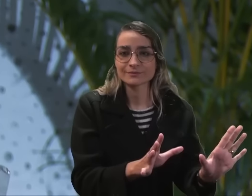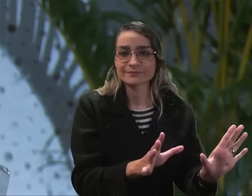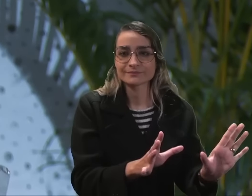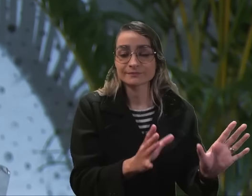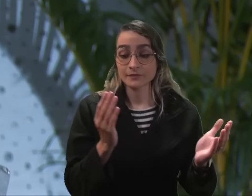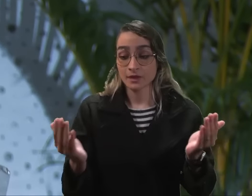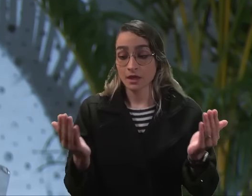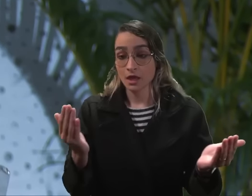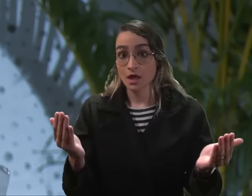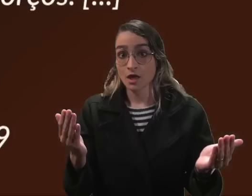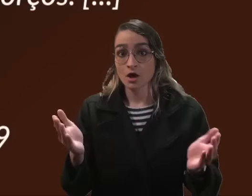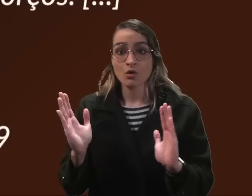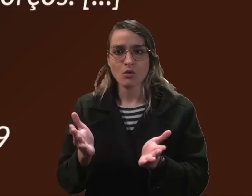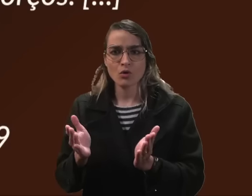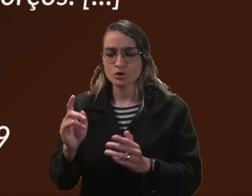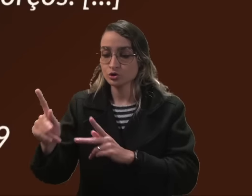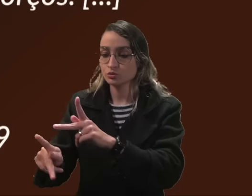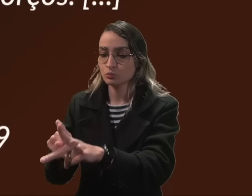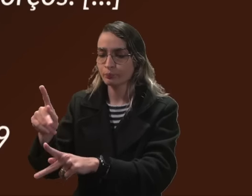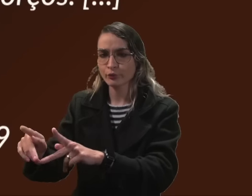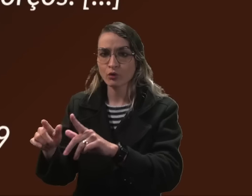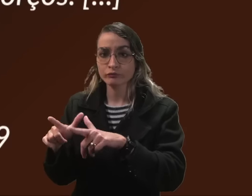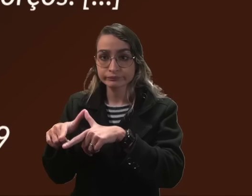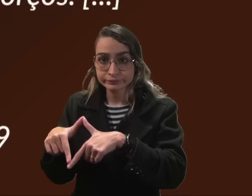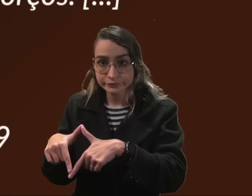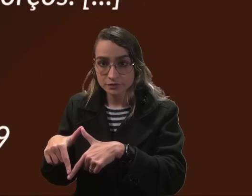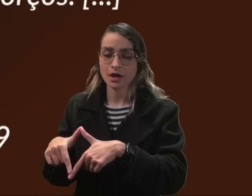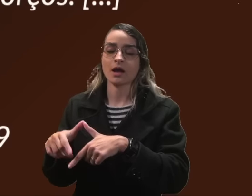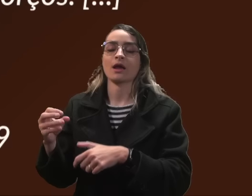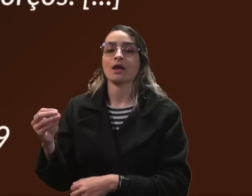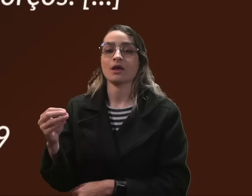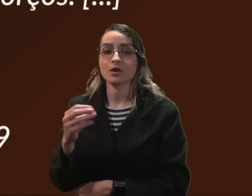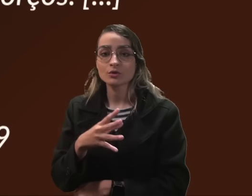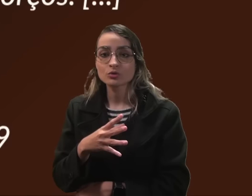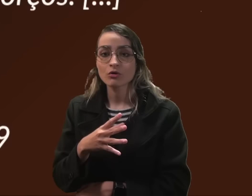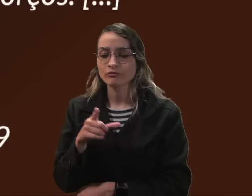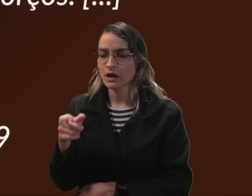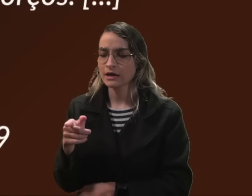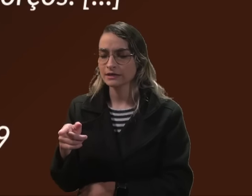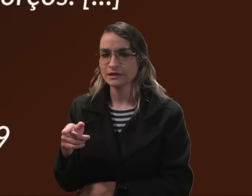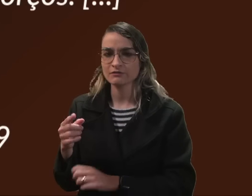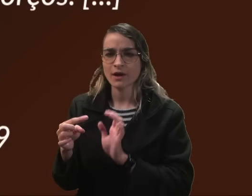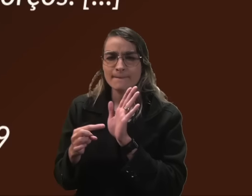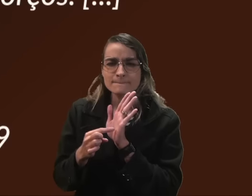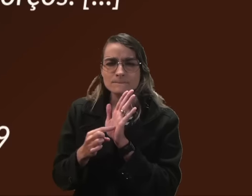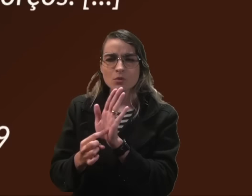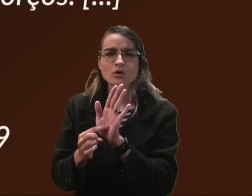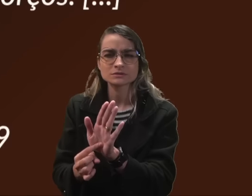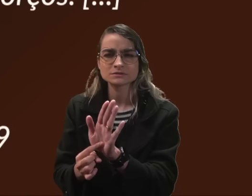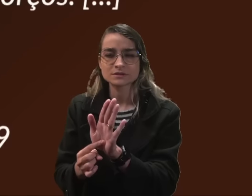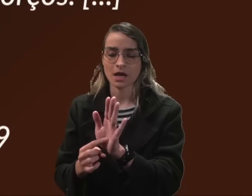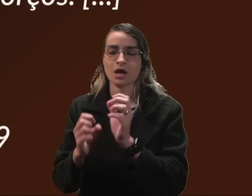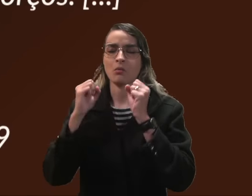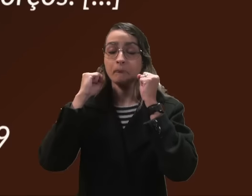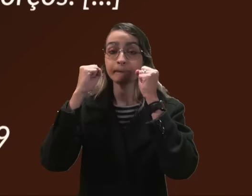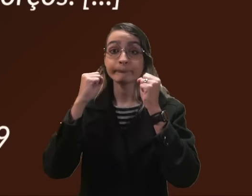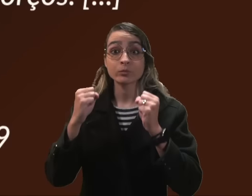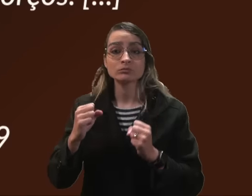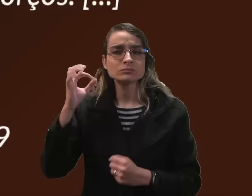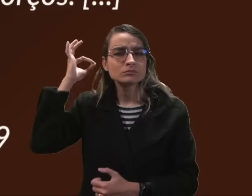recebido a mensagem do terceiro anjo proclamando-a no poder do Espírito Santo o